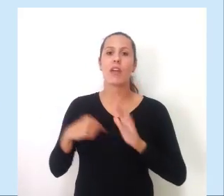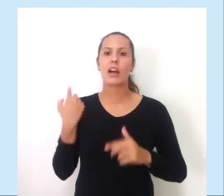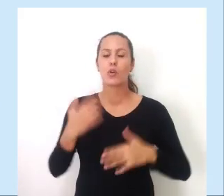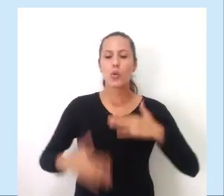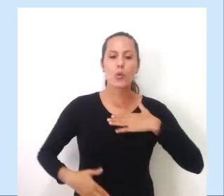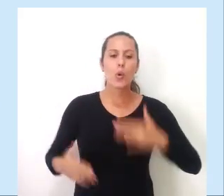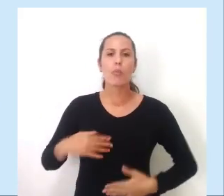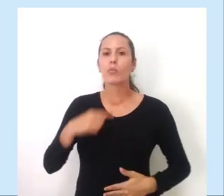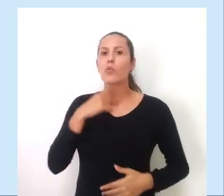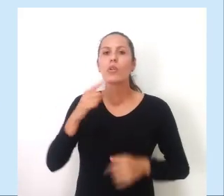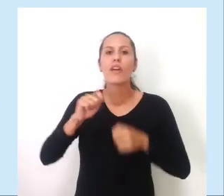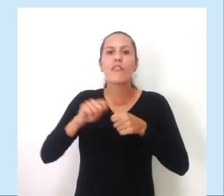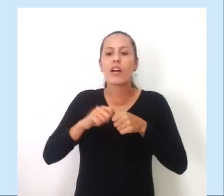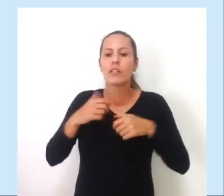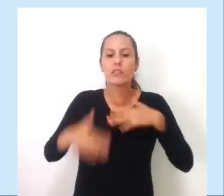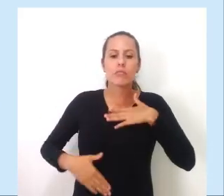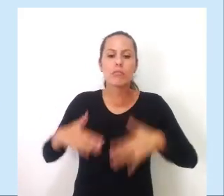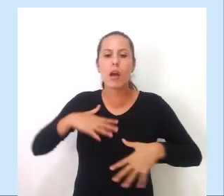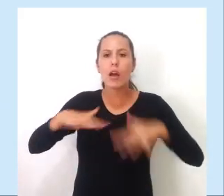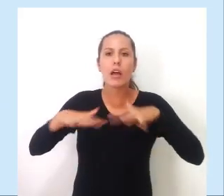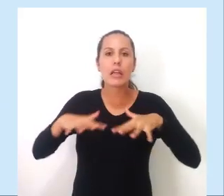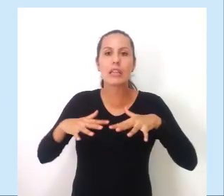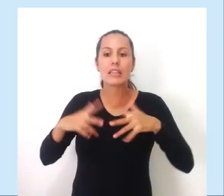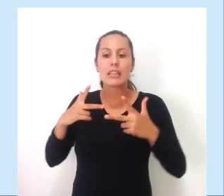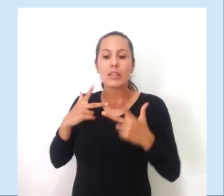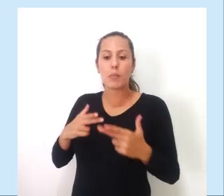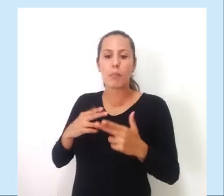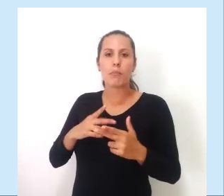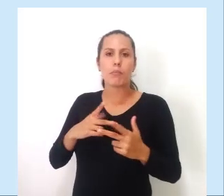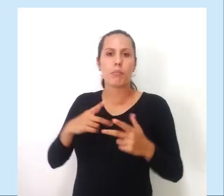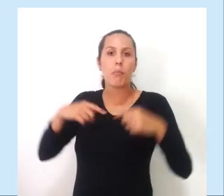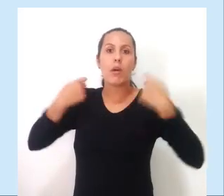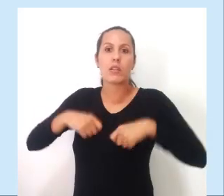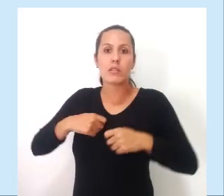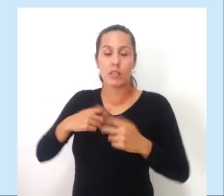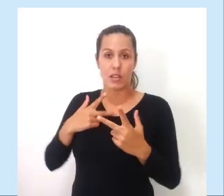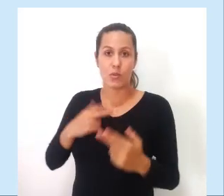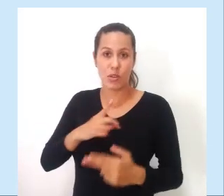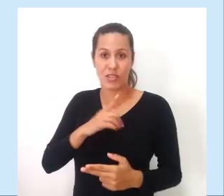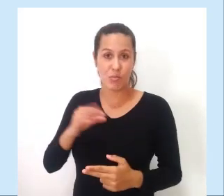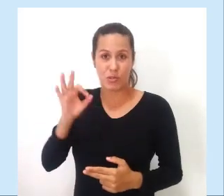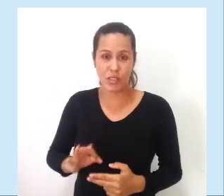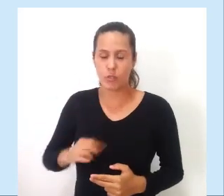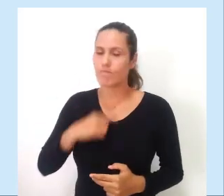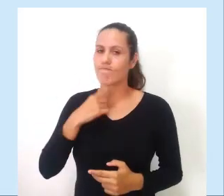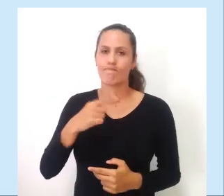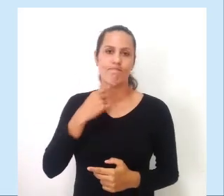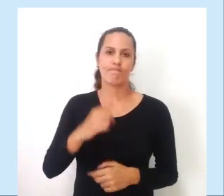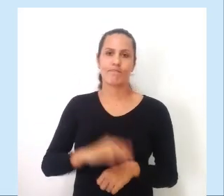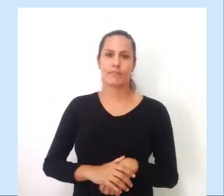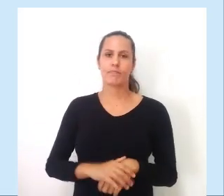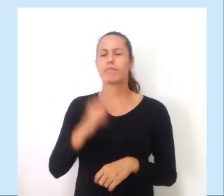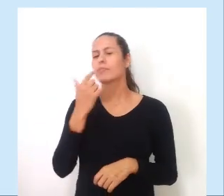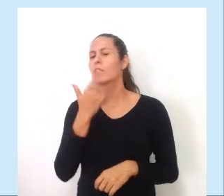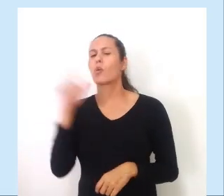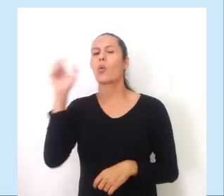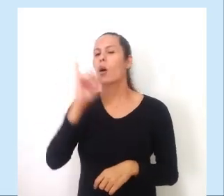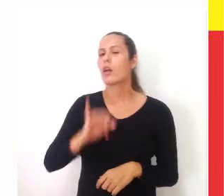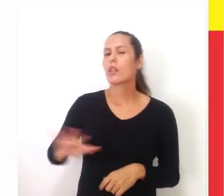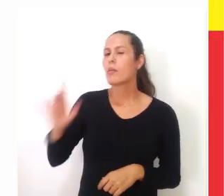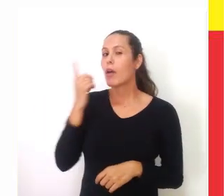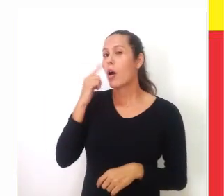atividades não são executadas conforme deveria, ok? Aí a gente vai para outra